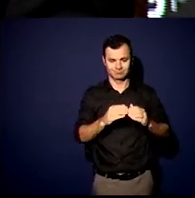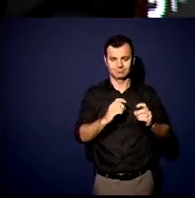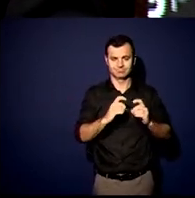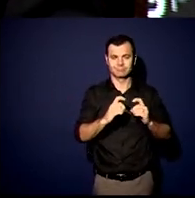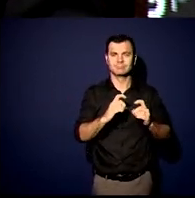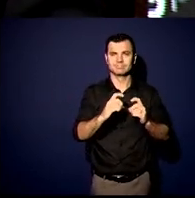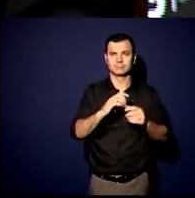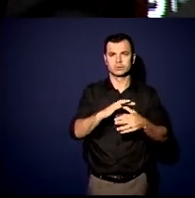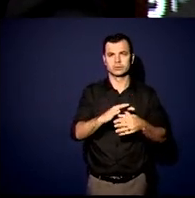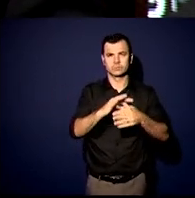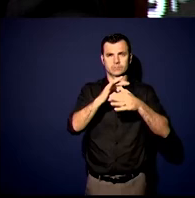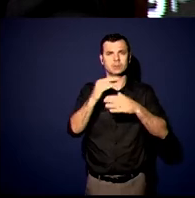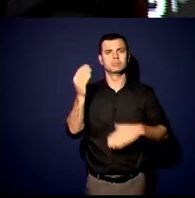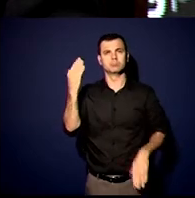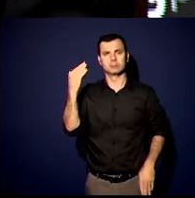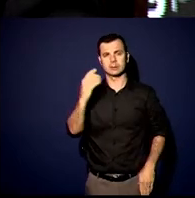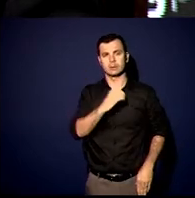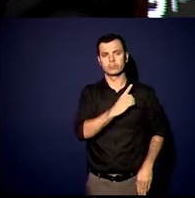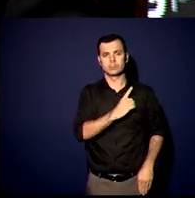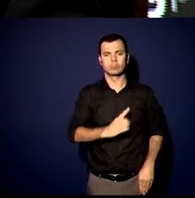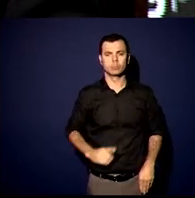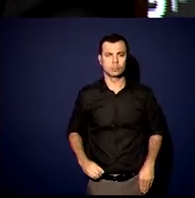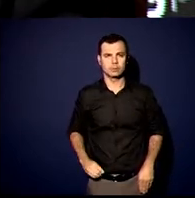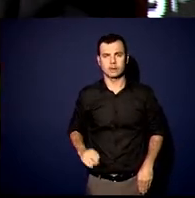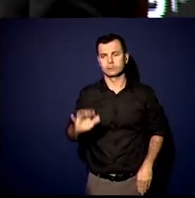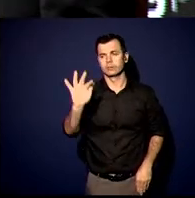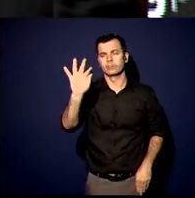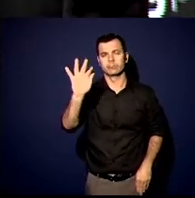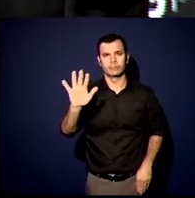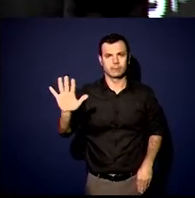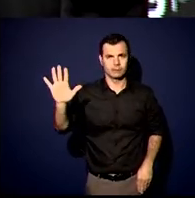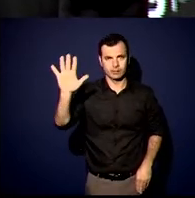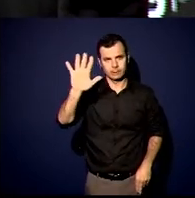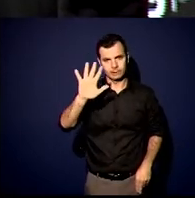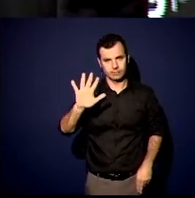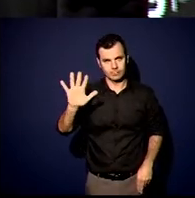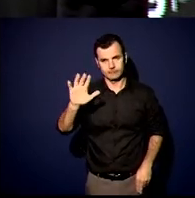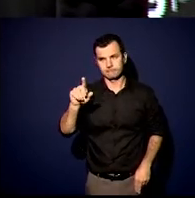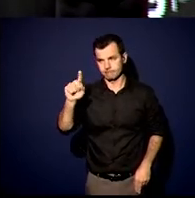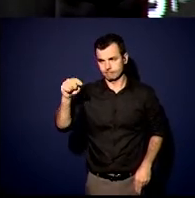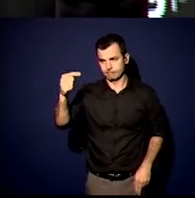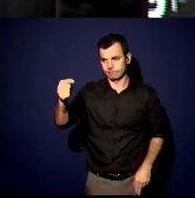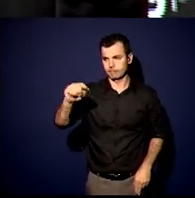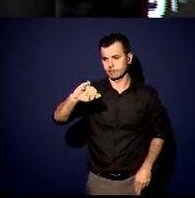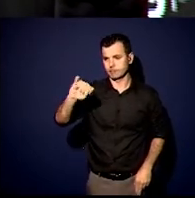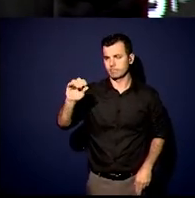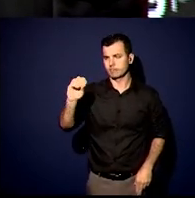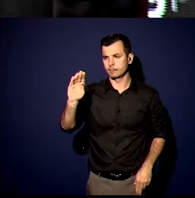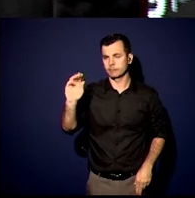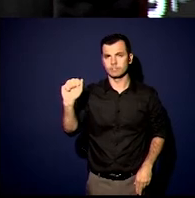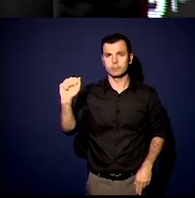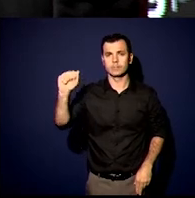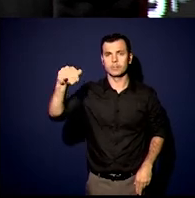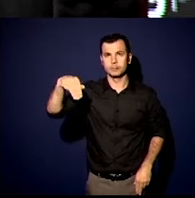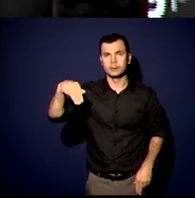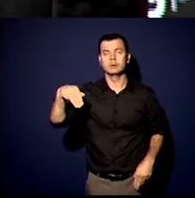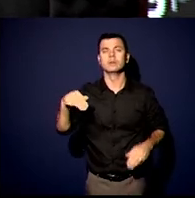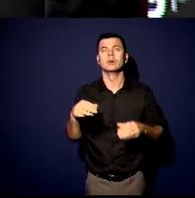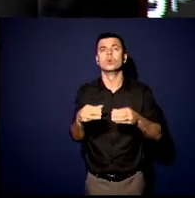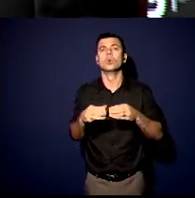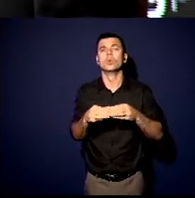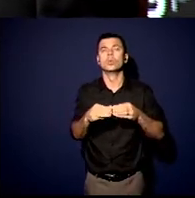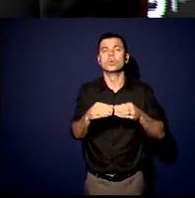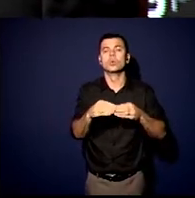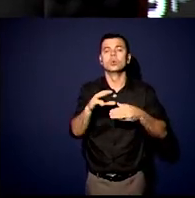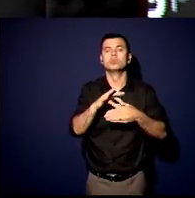fui Deputado Federal já depois claro do ministro Jobim é o Colégio de líderes implicava